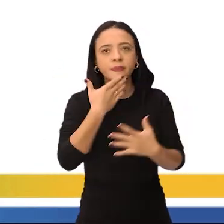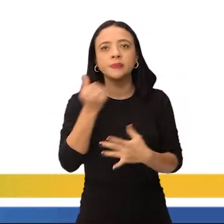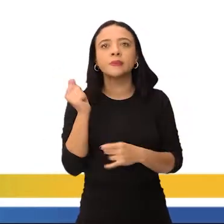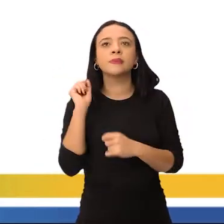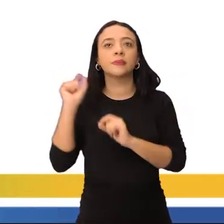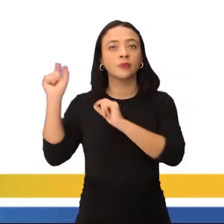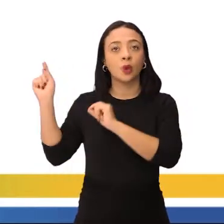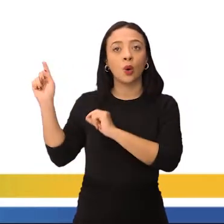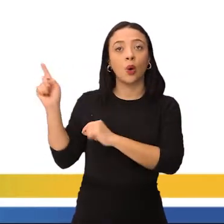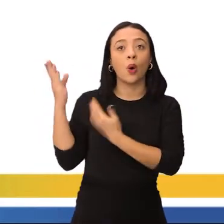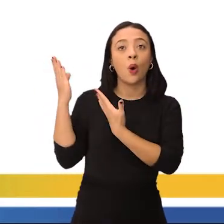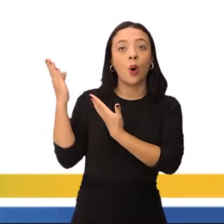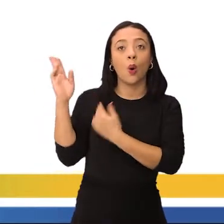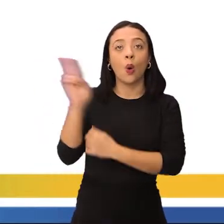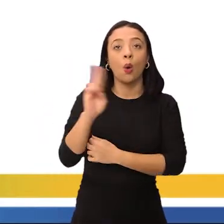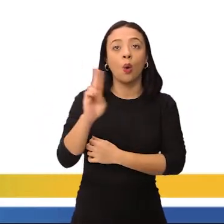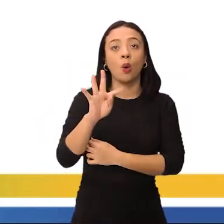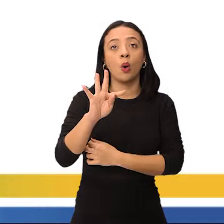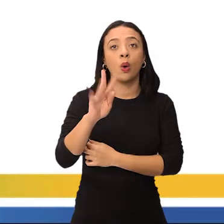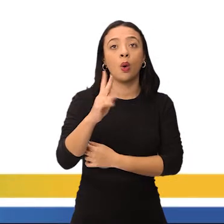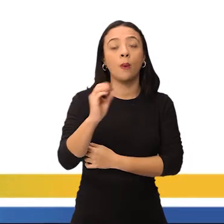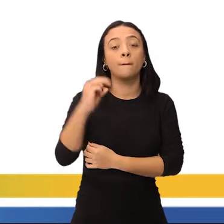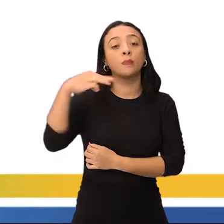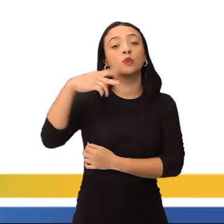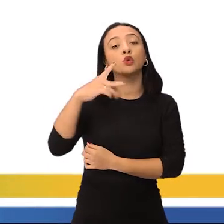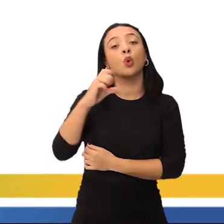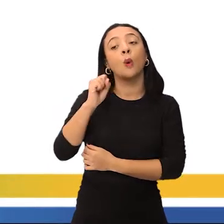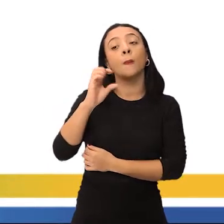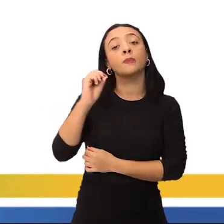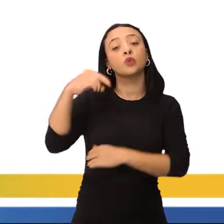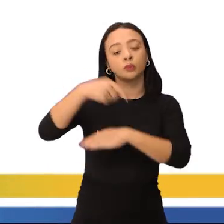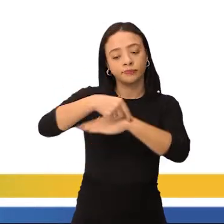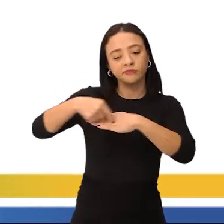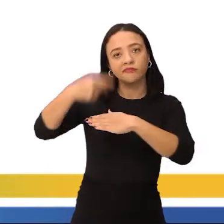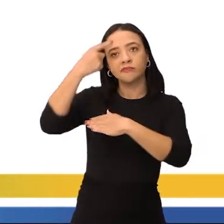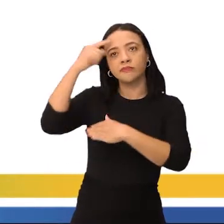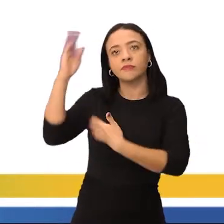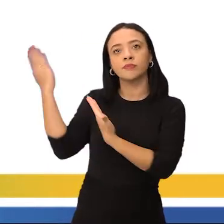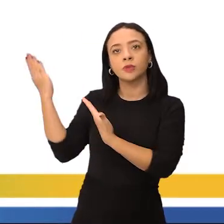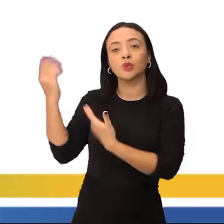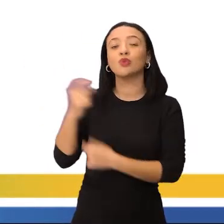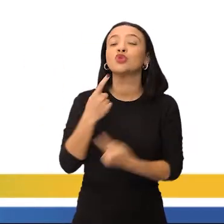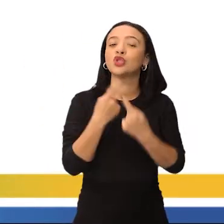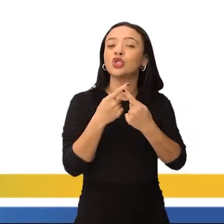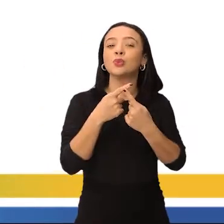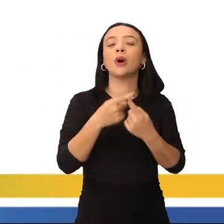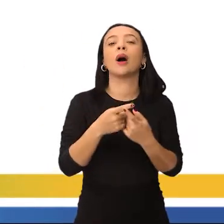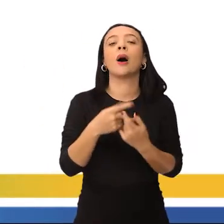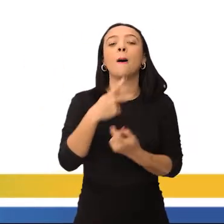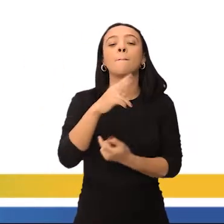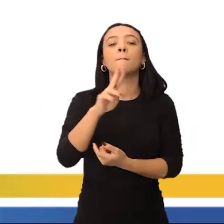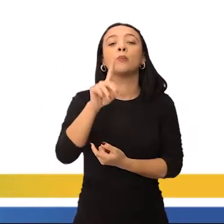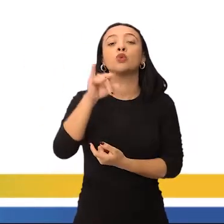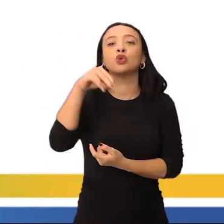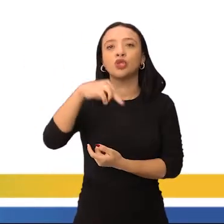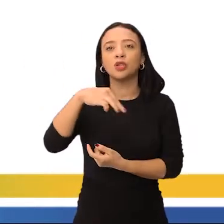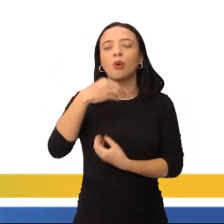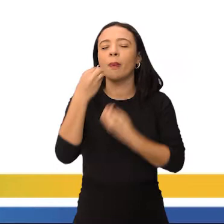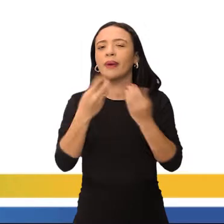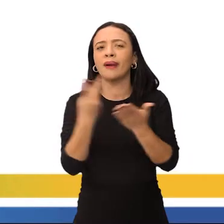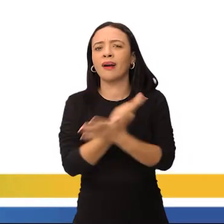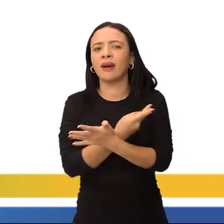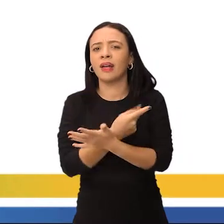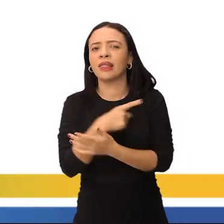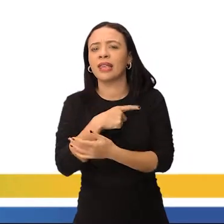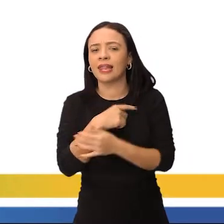aqui esse nome aí foi proposto por Thomson né esse modelo atômico aí é chamado de pudim de passe você precisar um pudim de